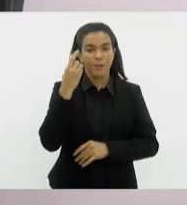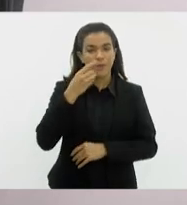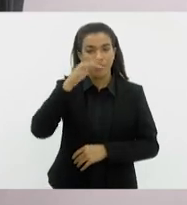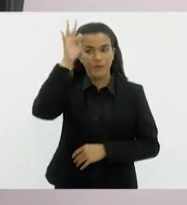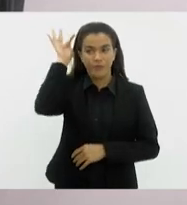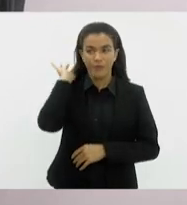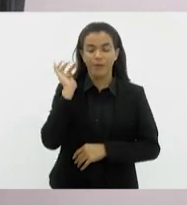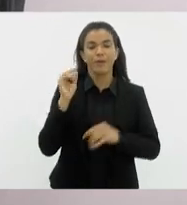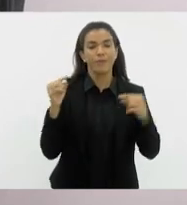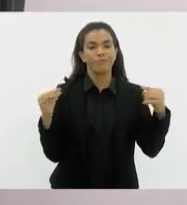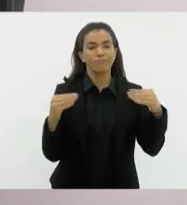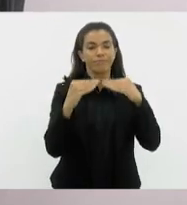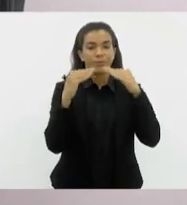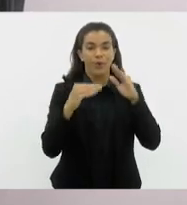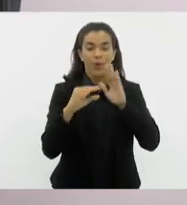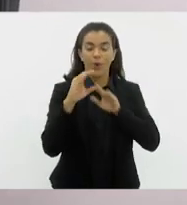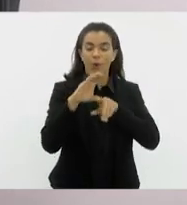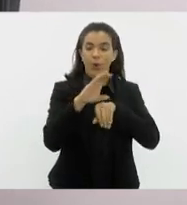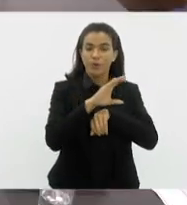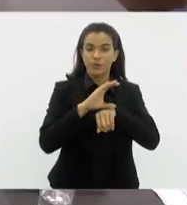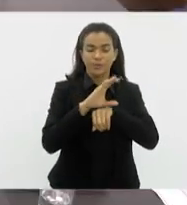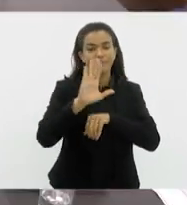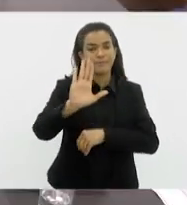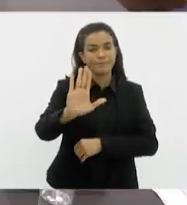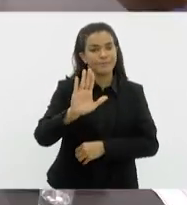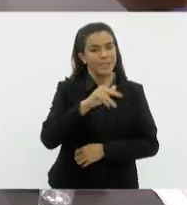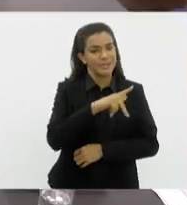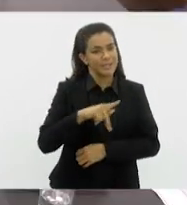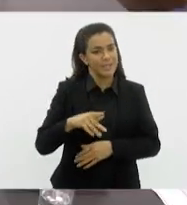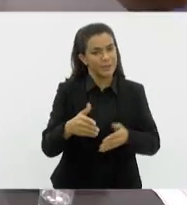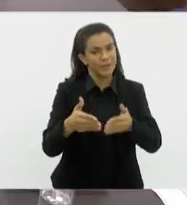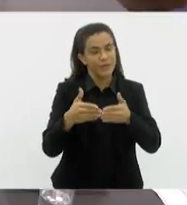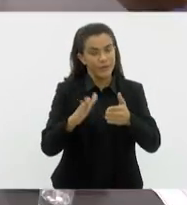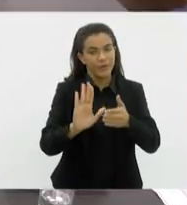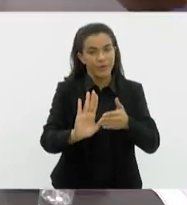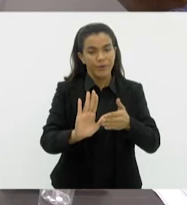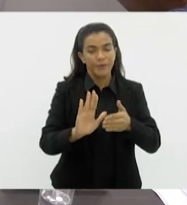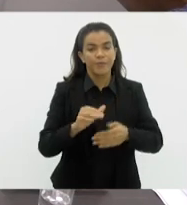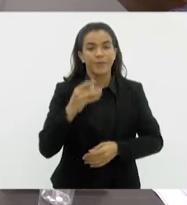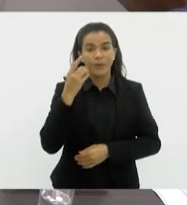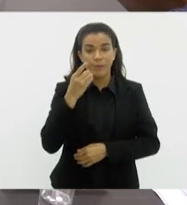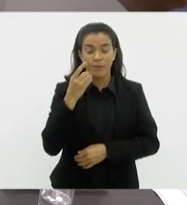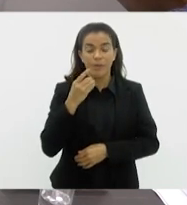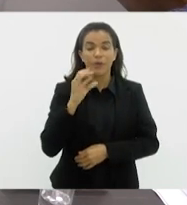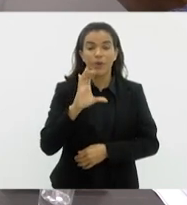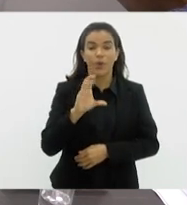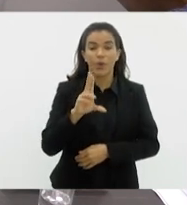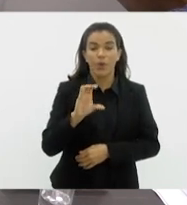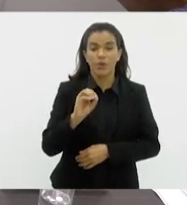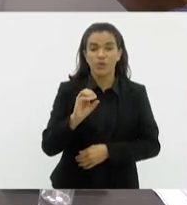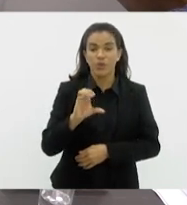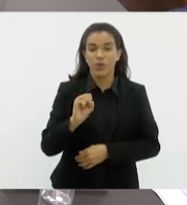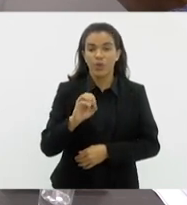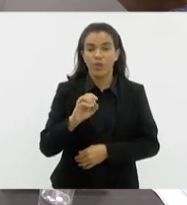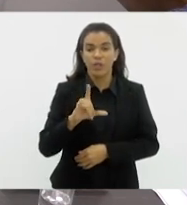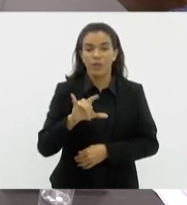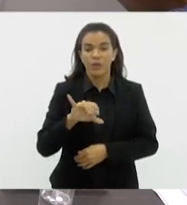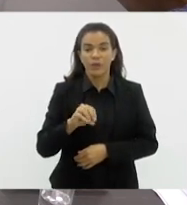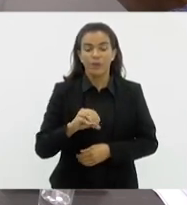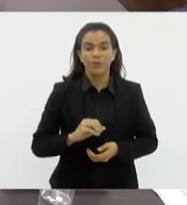Pacheco é pela constitucionalidade. Em discussão. Presidente, por favor. Deputada Verônica, deputado Cozzolino. Presidente, só para